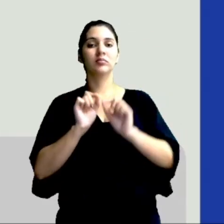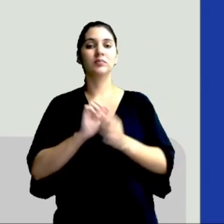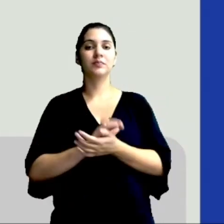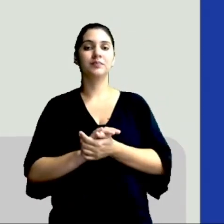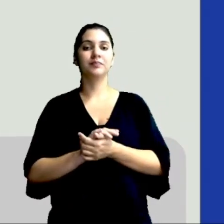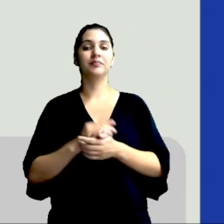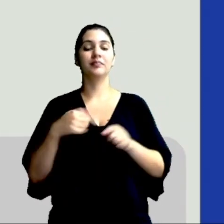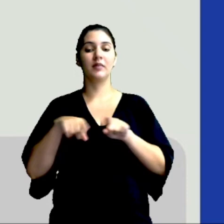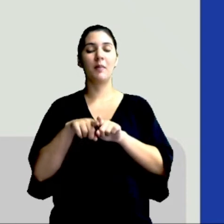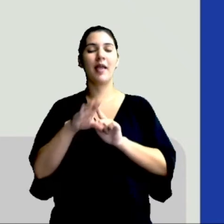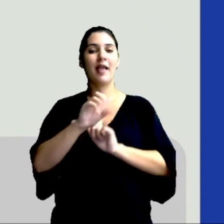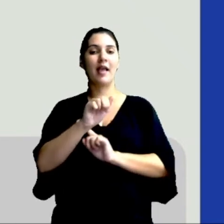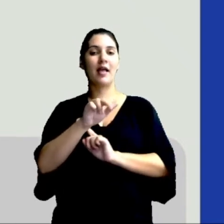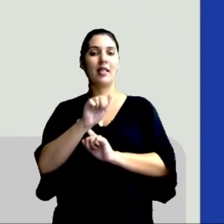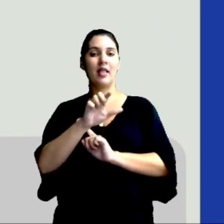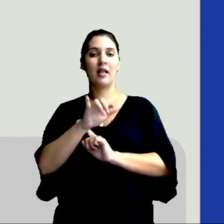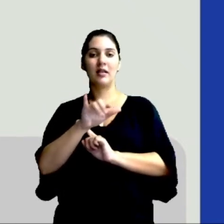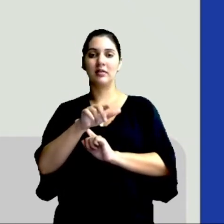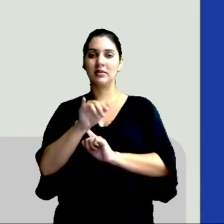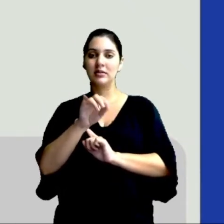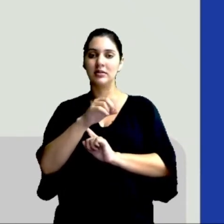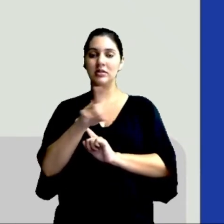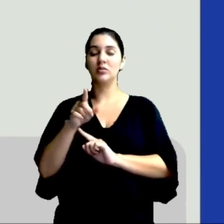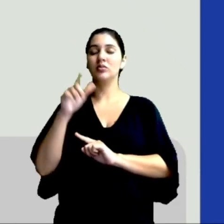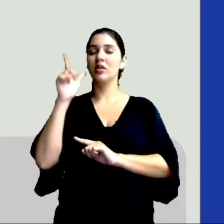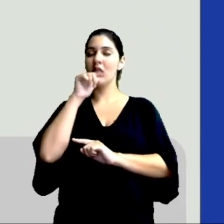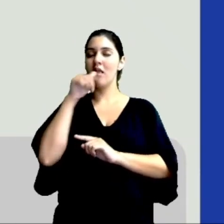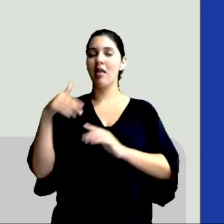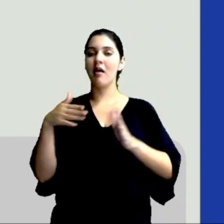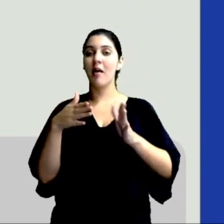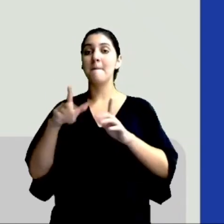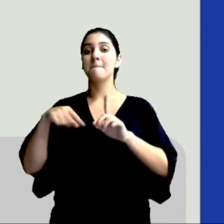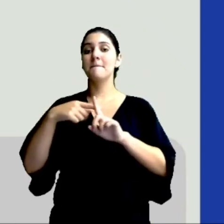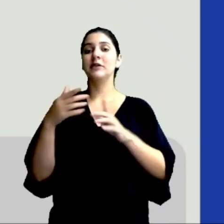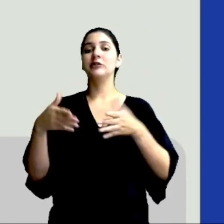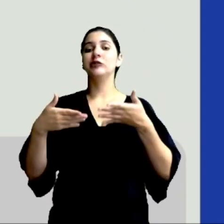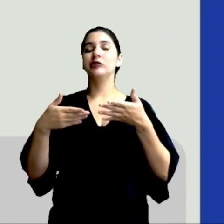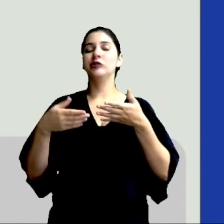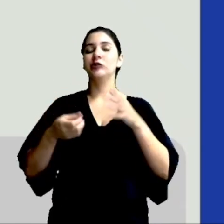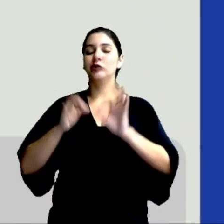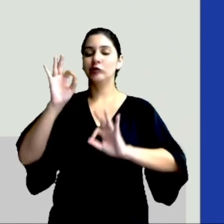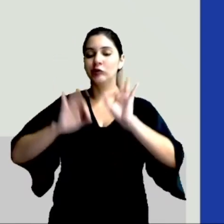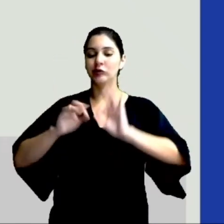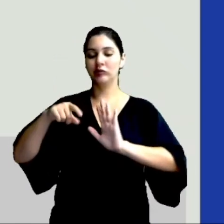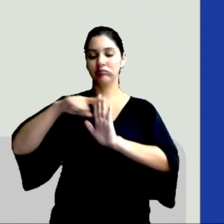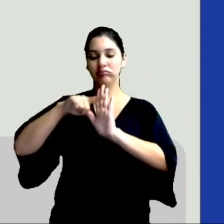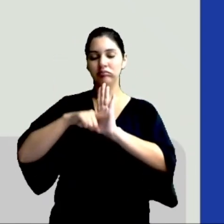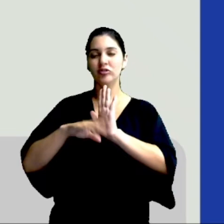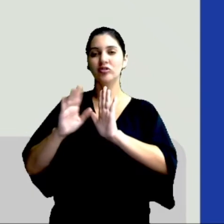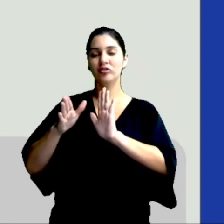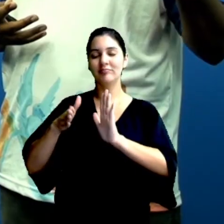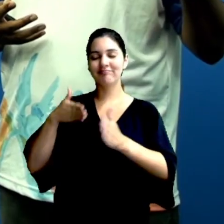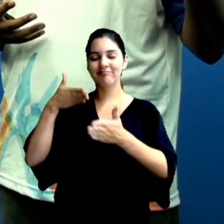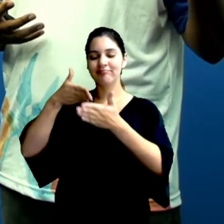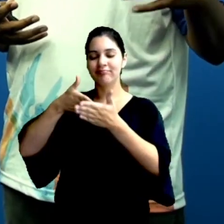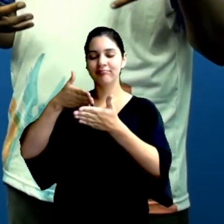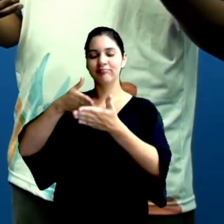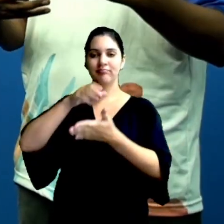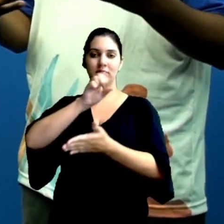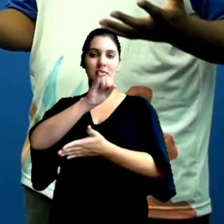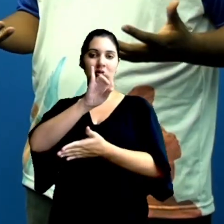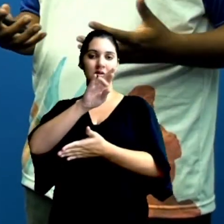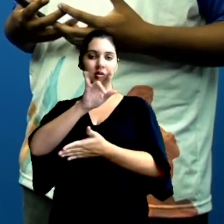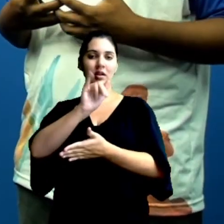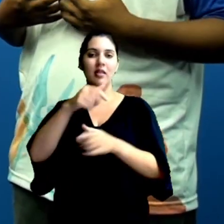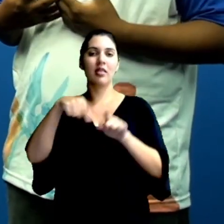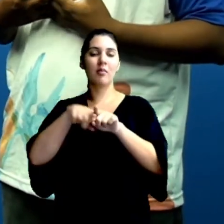de canalização de água, mas quando você faz esses projetos, acaba interferindo ali na Síria, né, no Líbano e